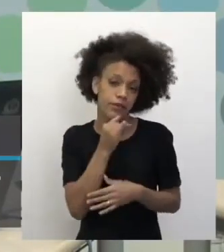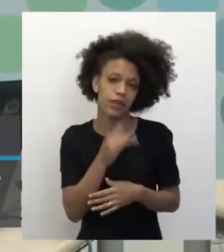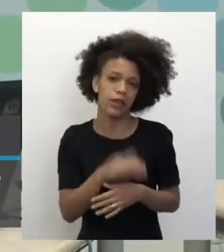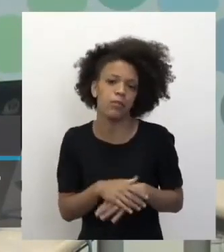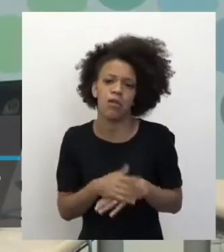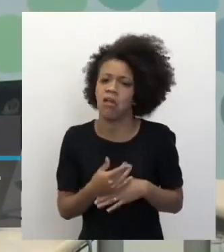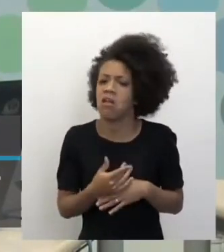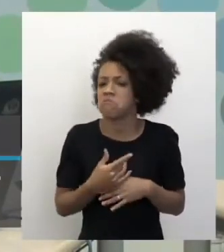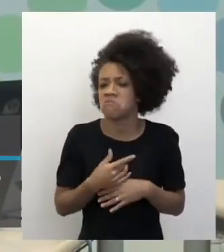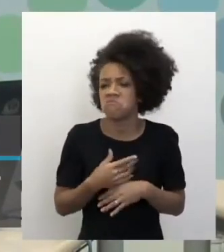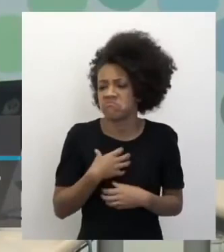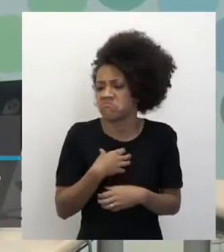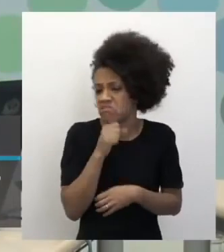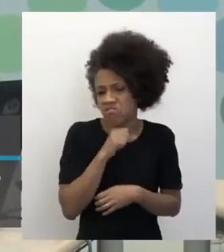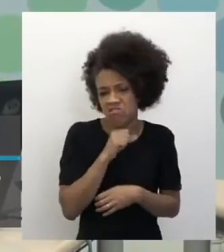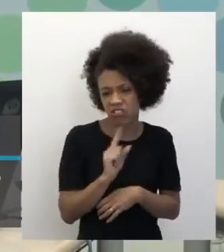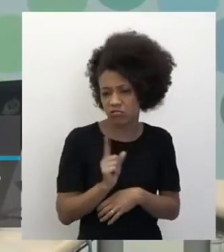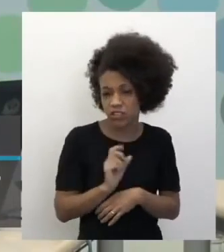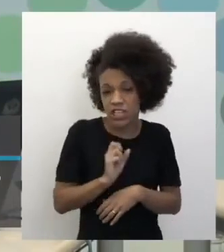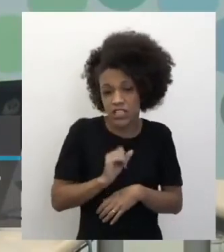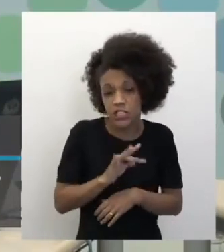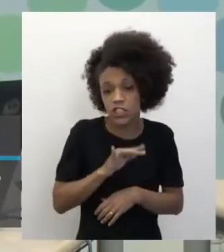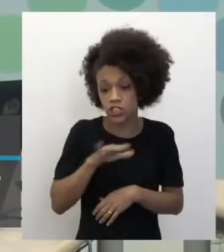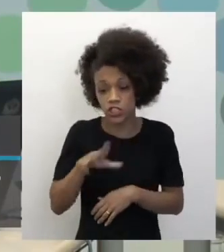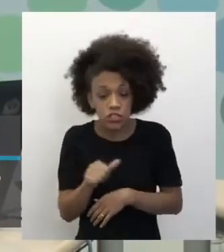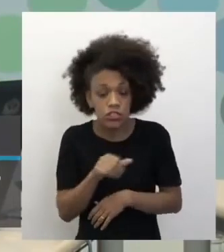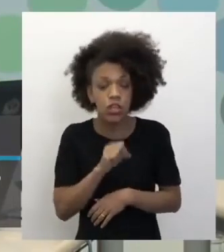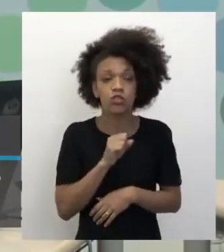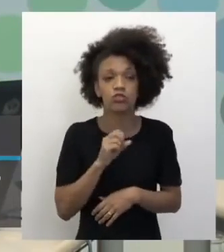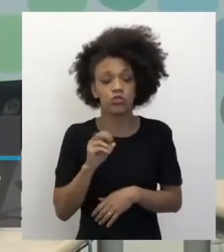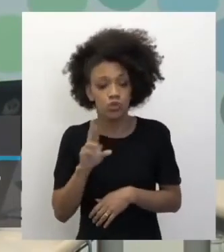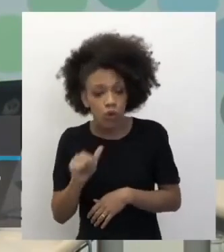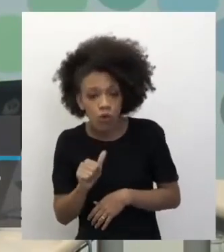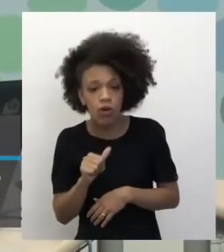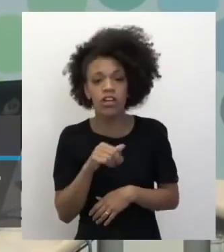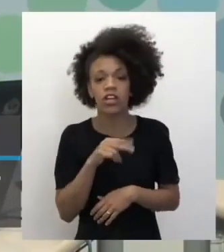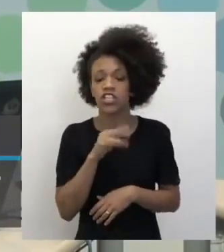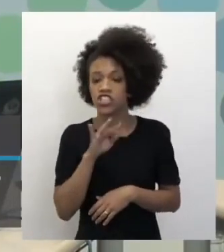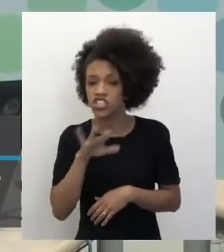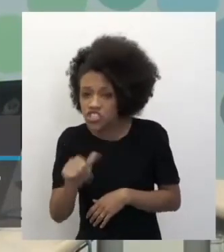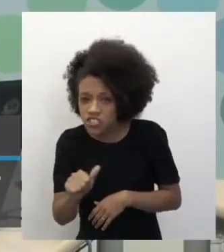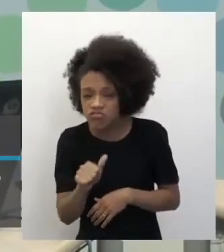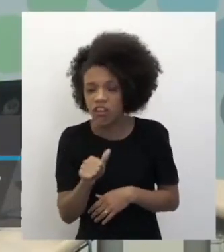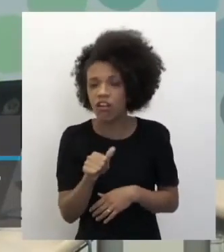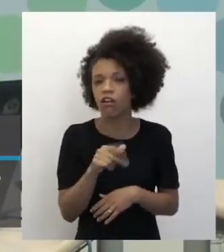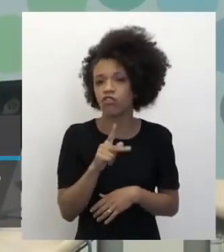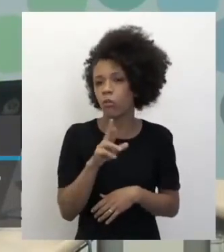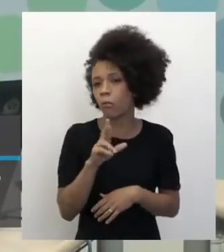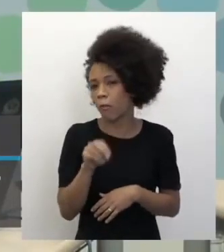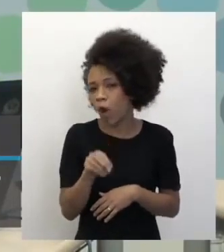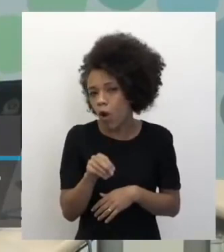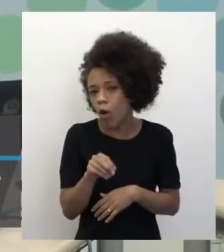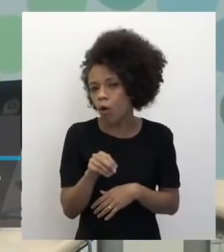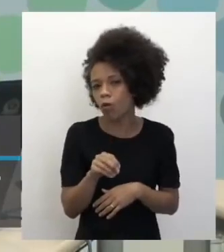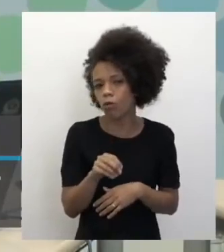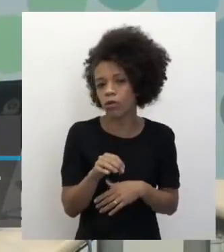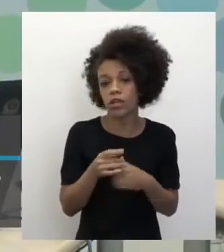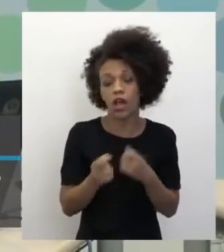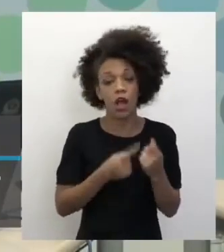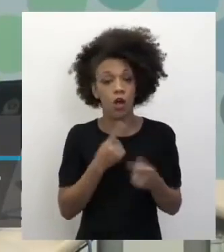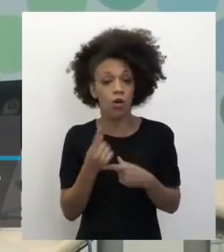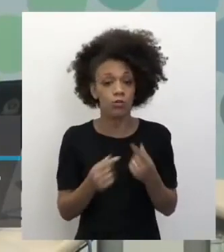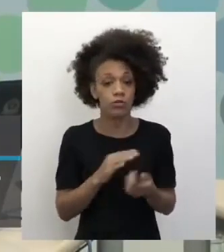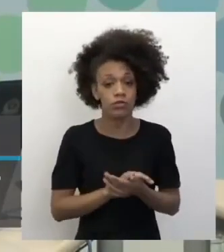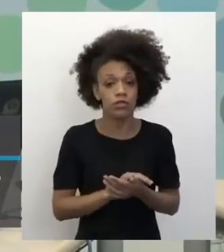me ofendo se me chamar de sora, de pro, de tia, e ainda alguém colocou assim, e algumas vezes a gente